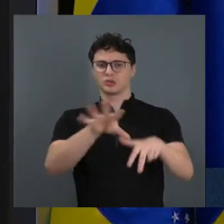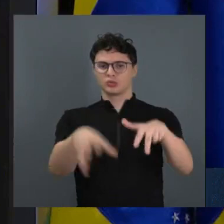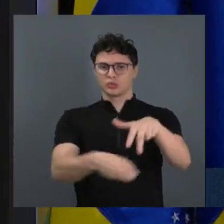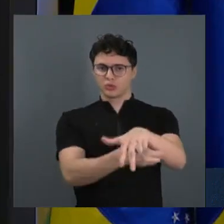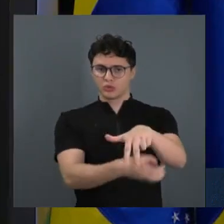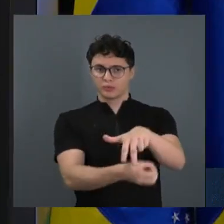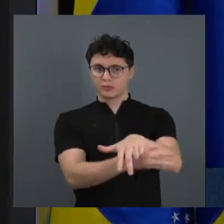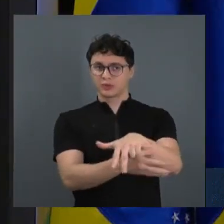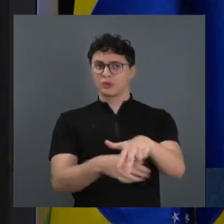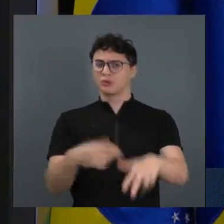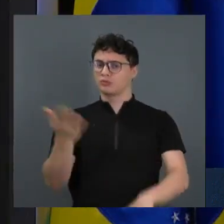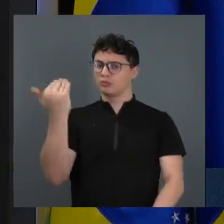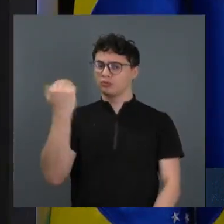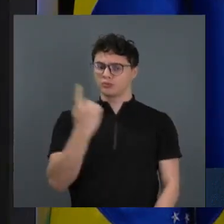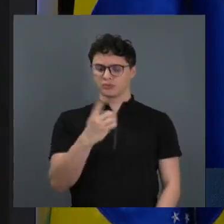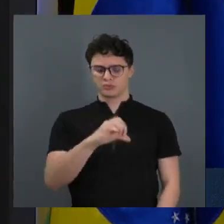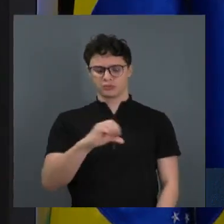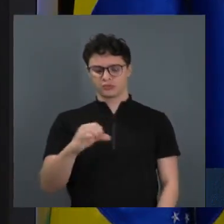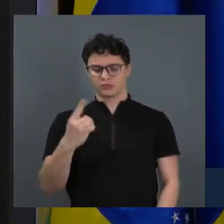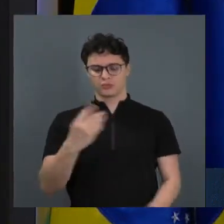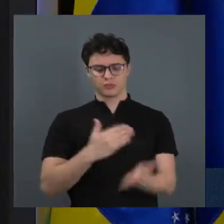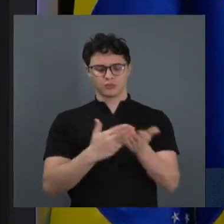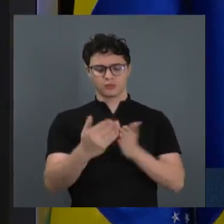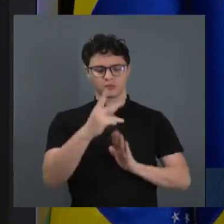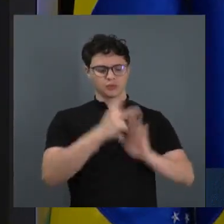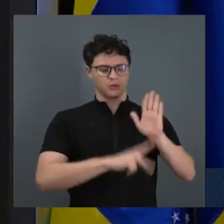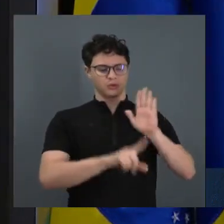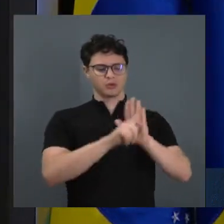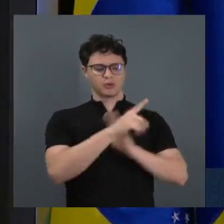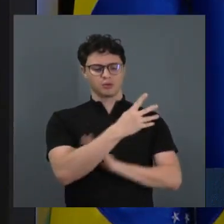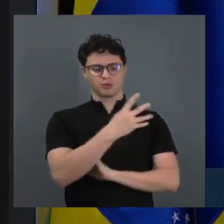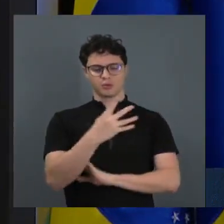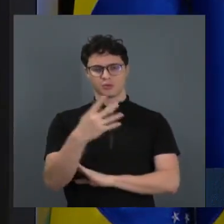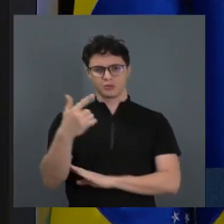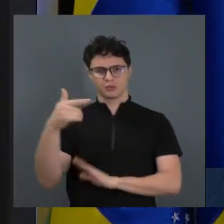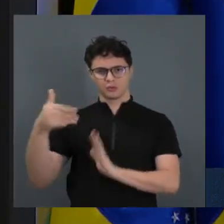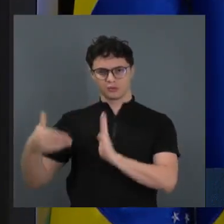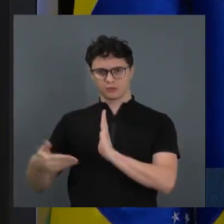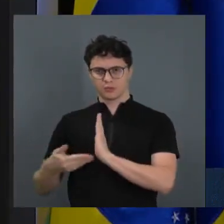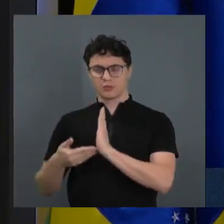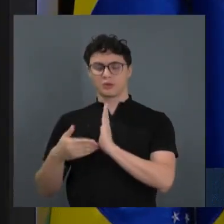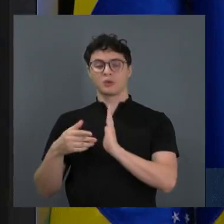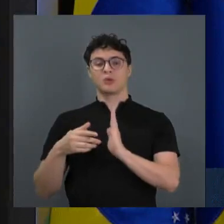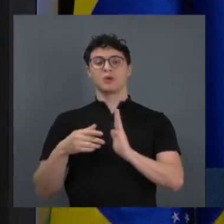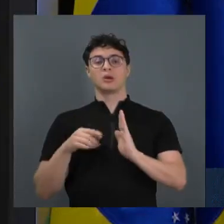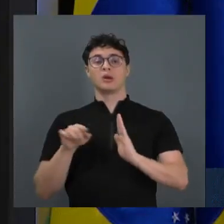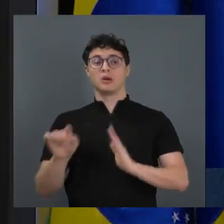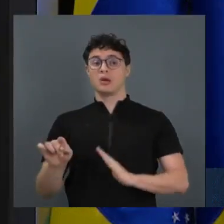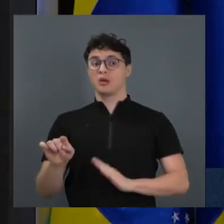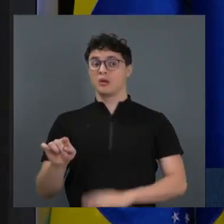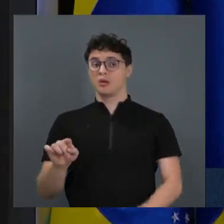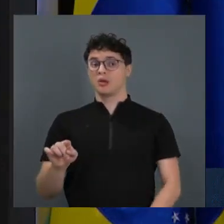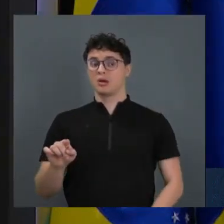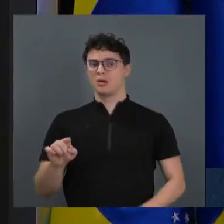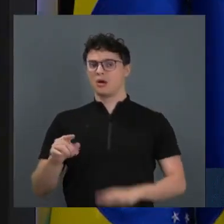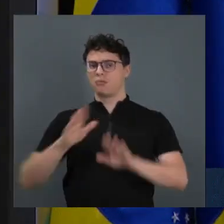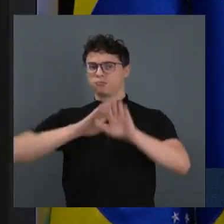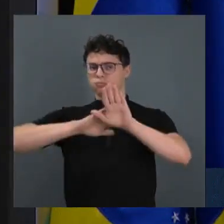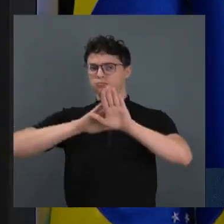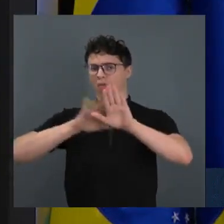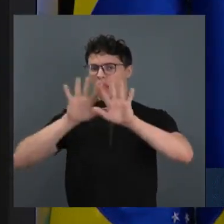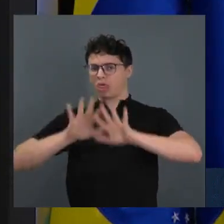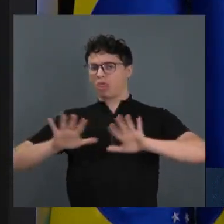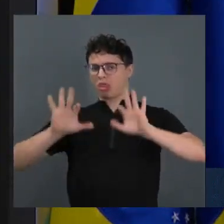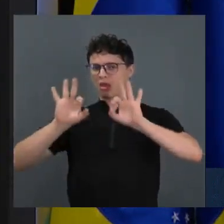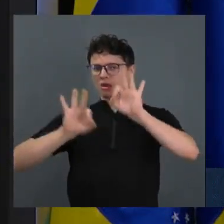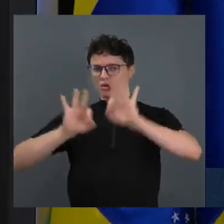quando começou a tramitar o PL 442 na Câmara dos Deputados, que o poderoso lobby dos jogos de azar